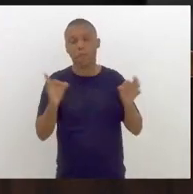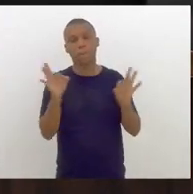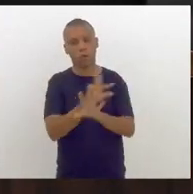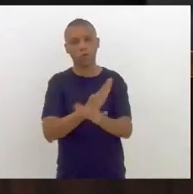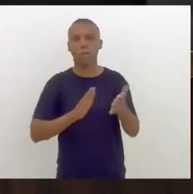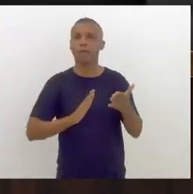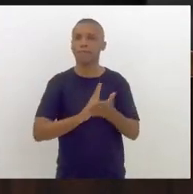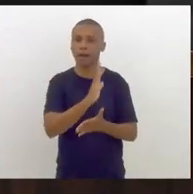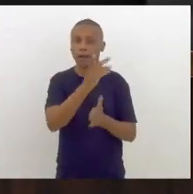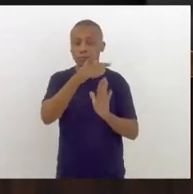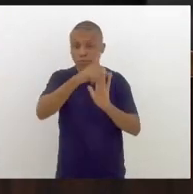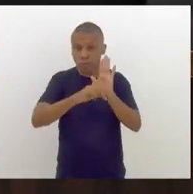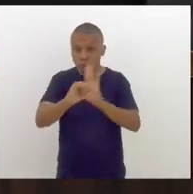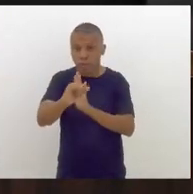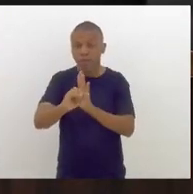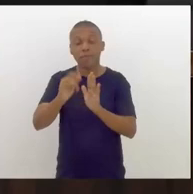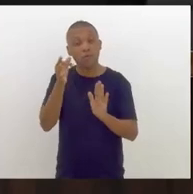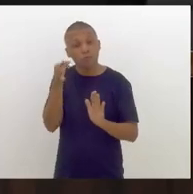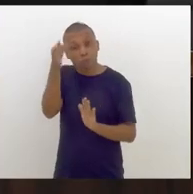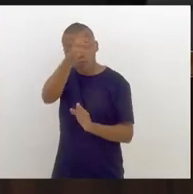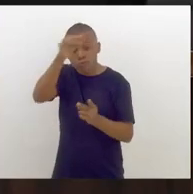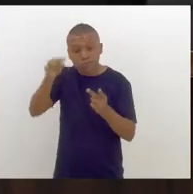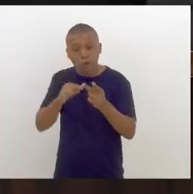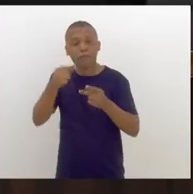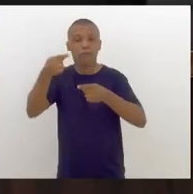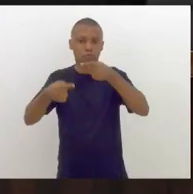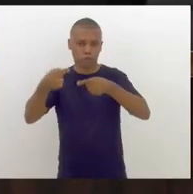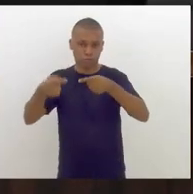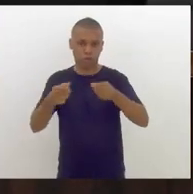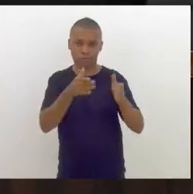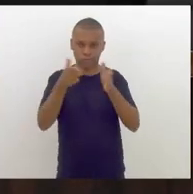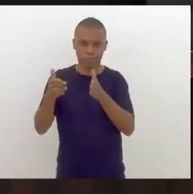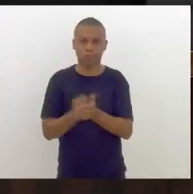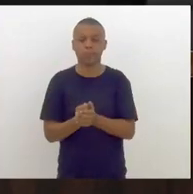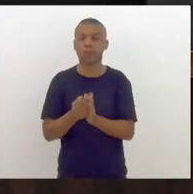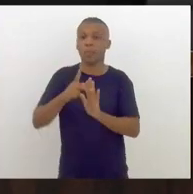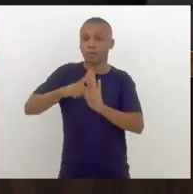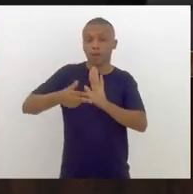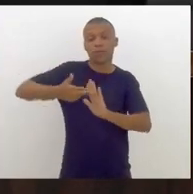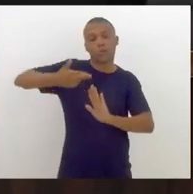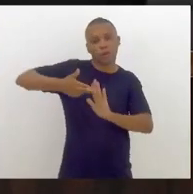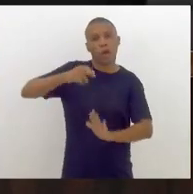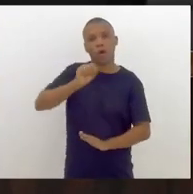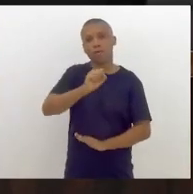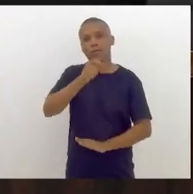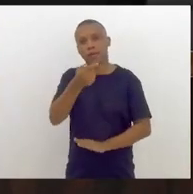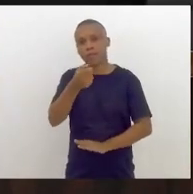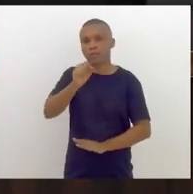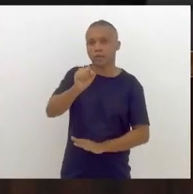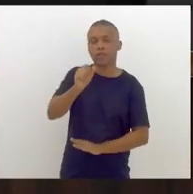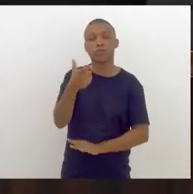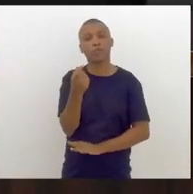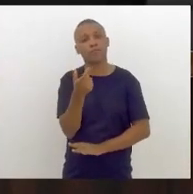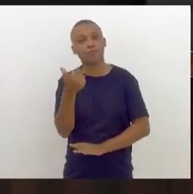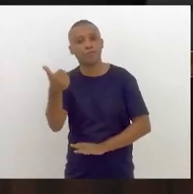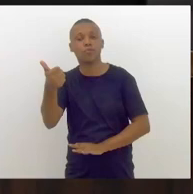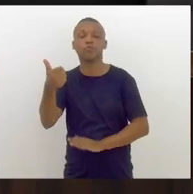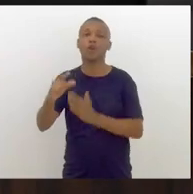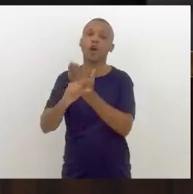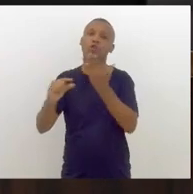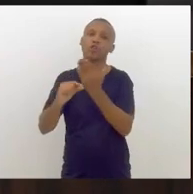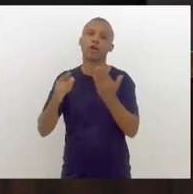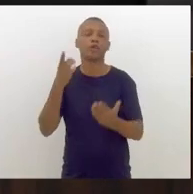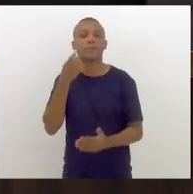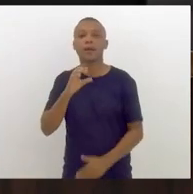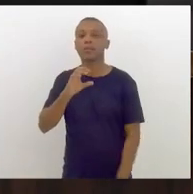redação do vencido para a segunda discussão e segunda discussão projeto de resolução 878 de 21 de autoria Deputado Charles Batista